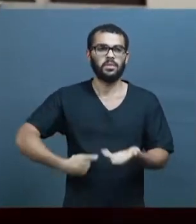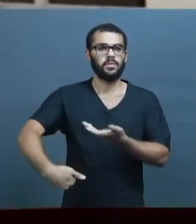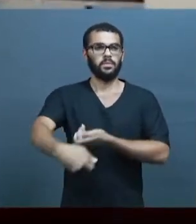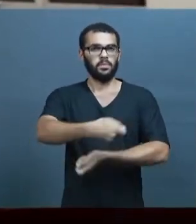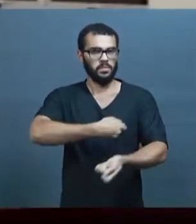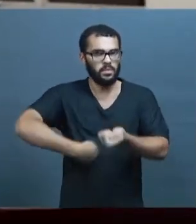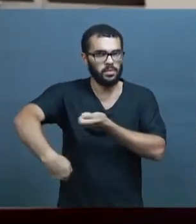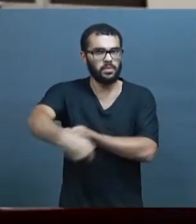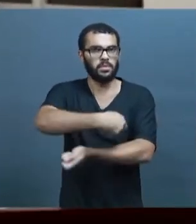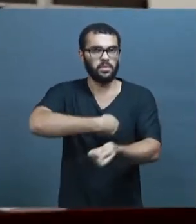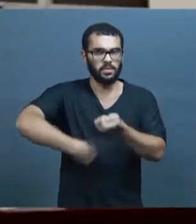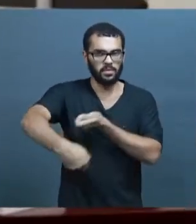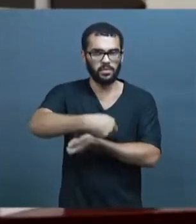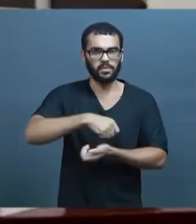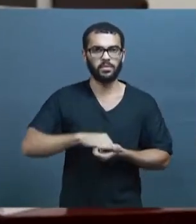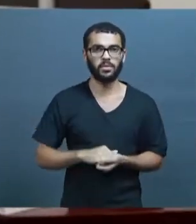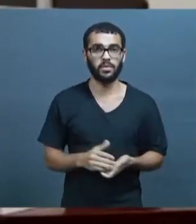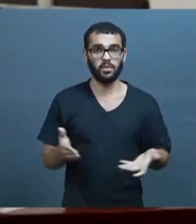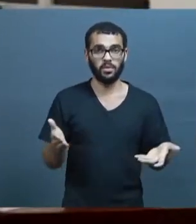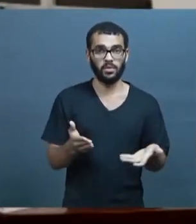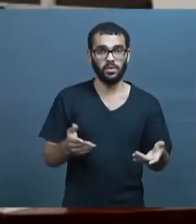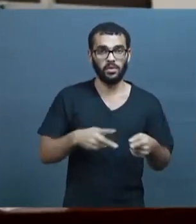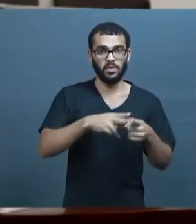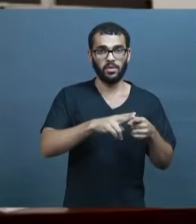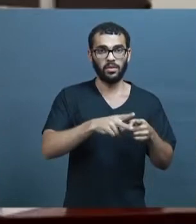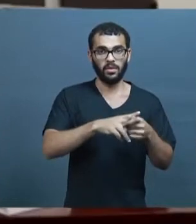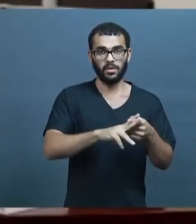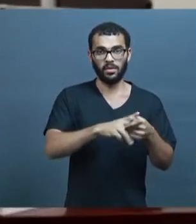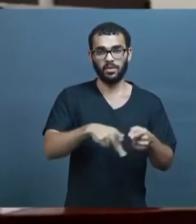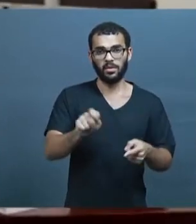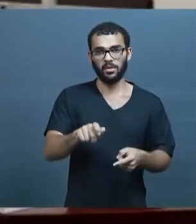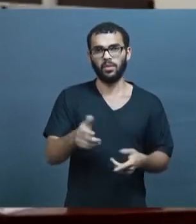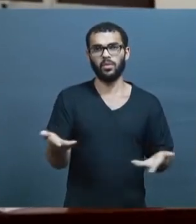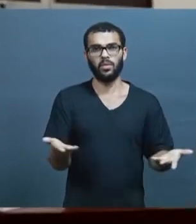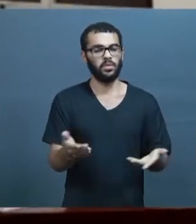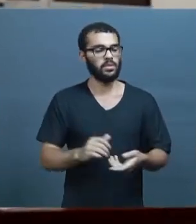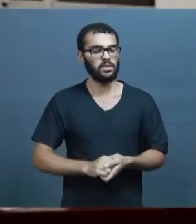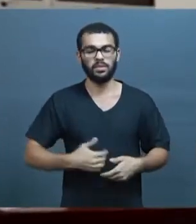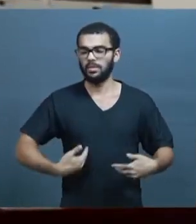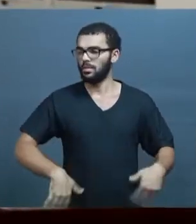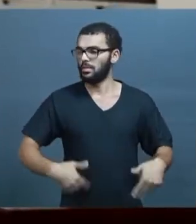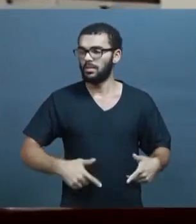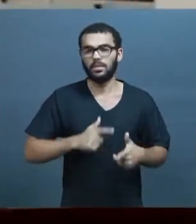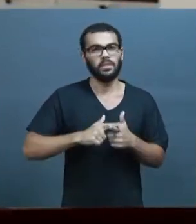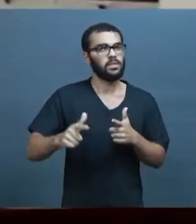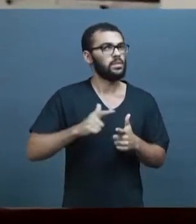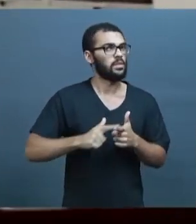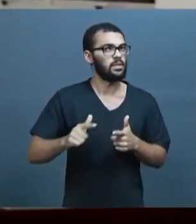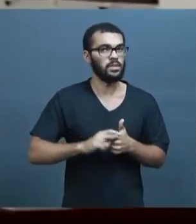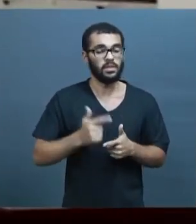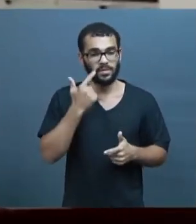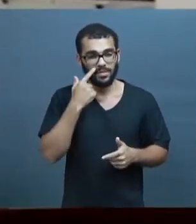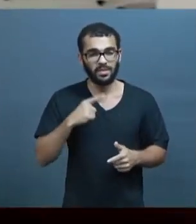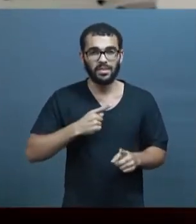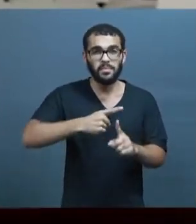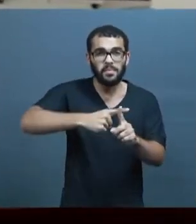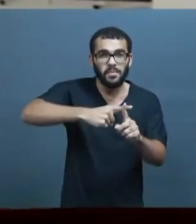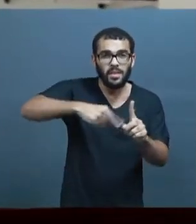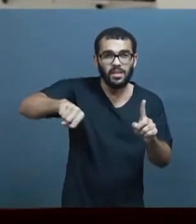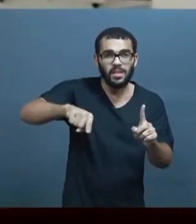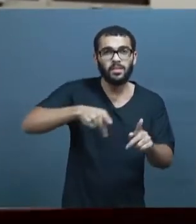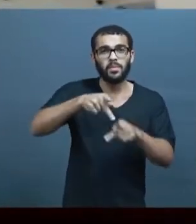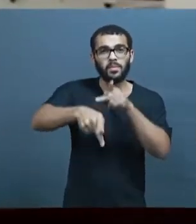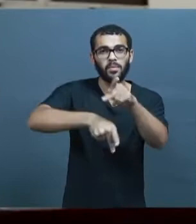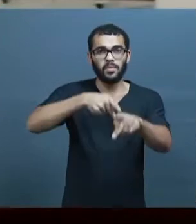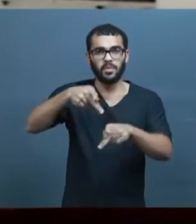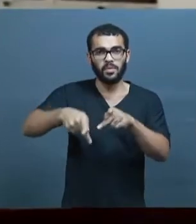hoje, senhores, é o maior programa social do Brasil, tá? E beneficia diretamente quase metade da população brasileira, e por isso